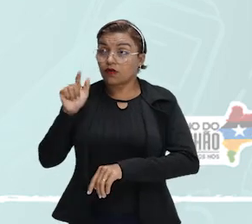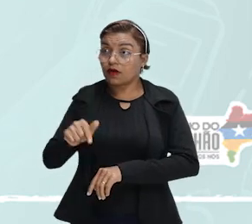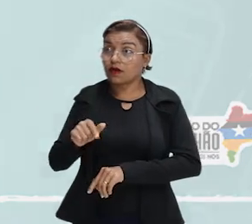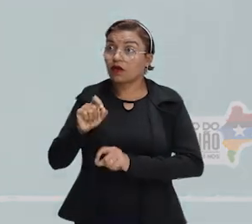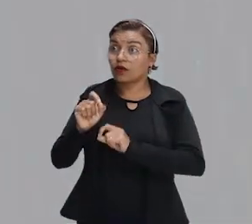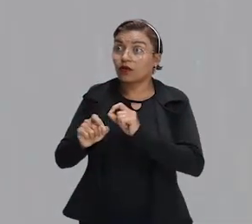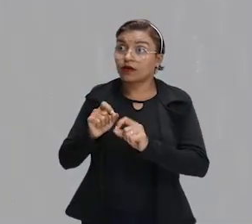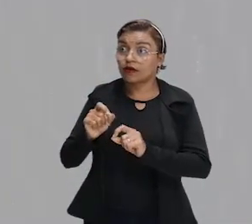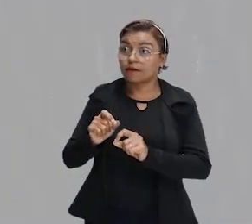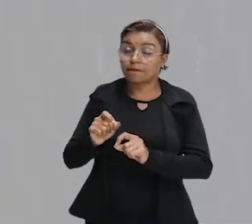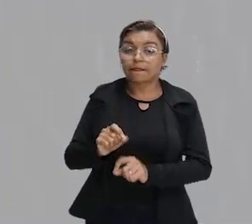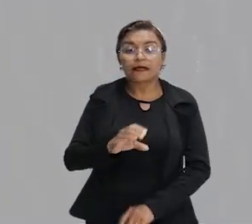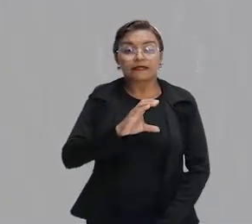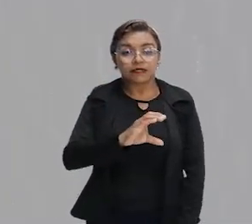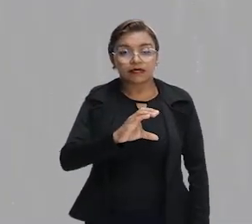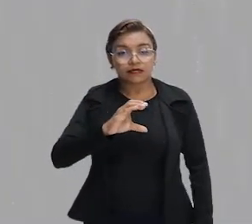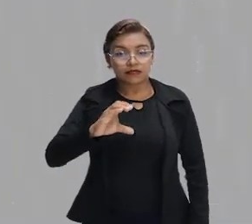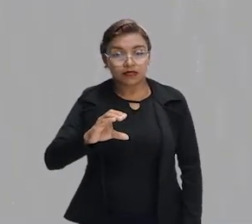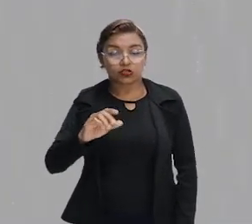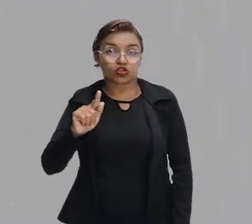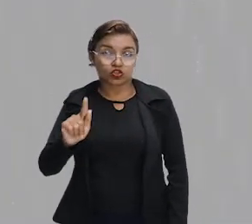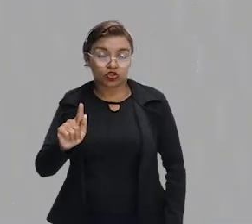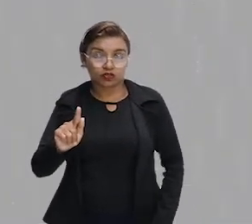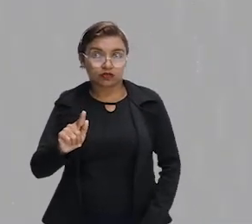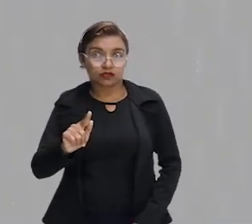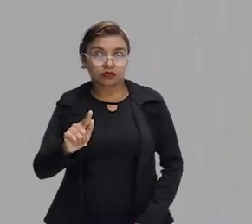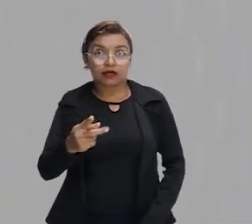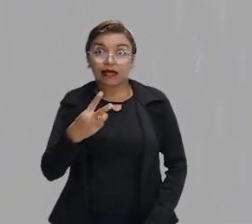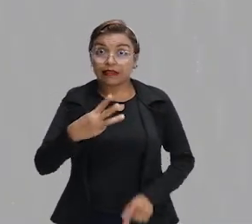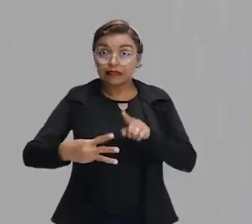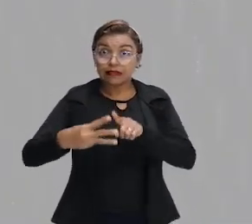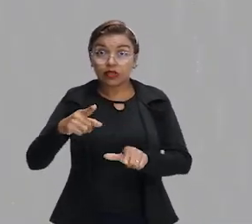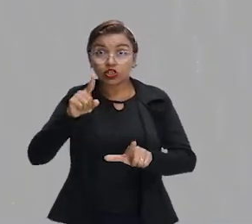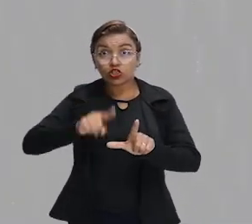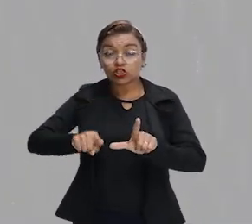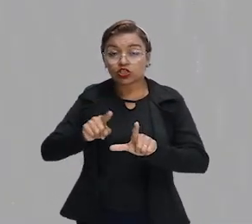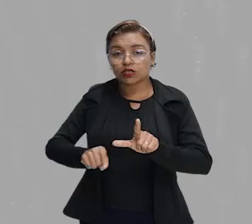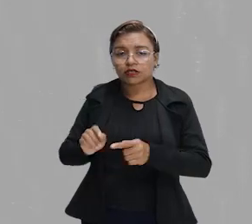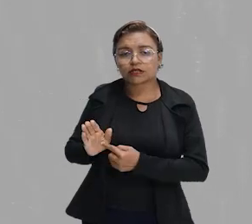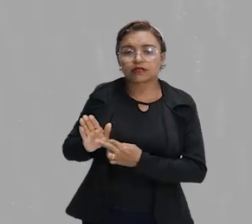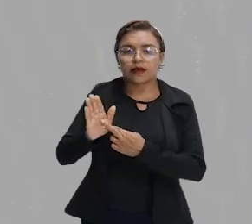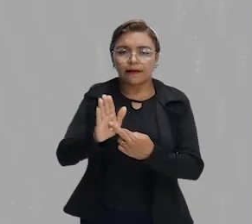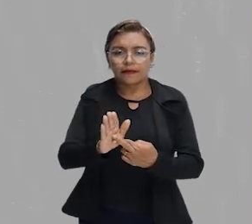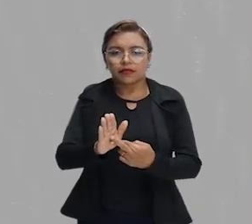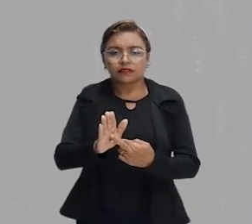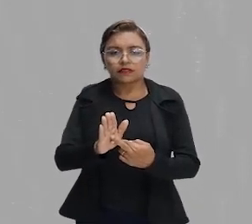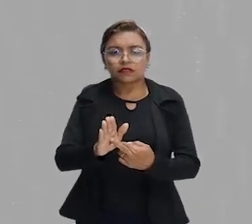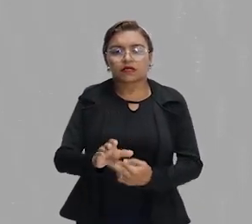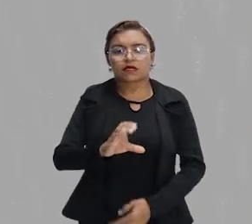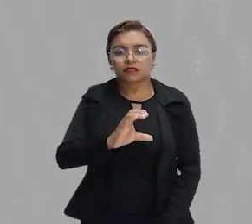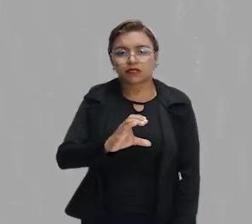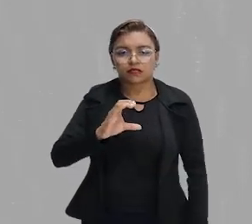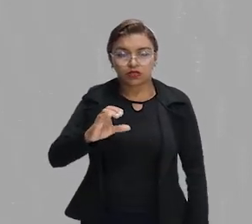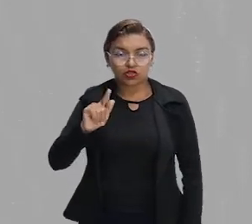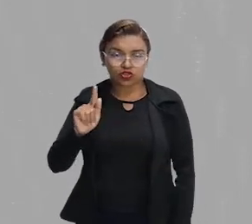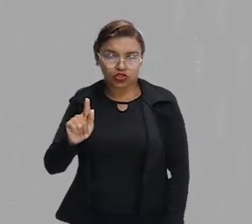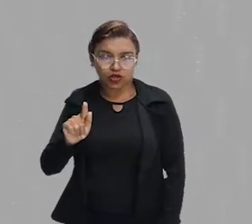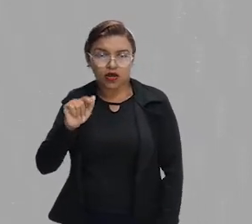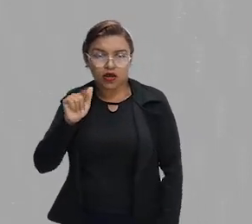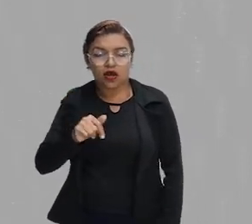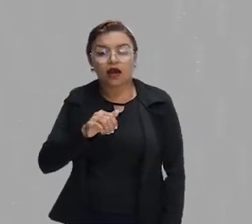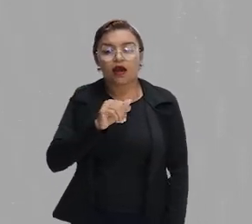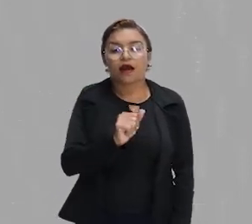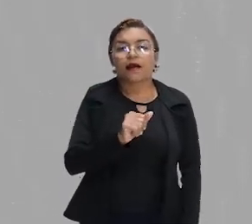trinca, CCG. Se a gente olhar lá no código genético, CCG codifica o aminoácido